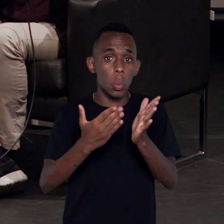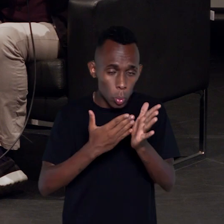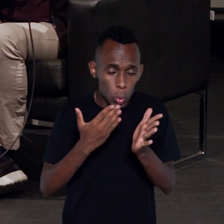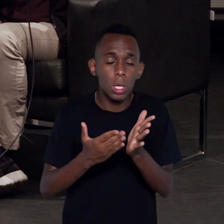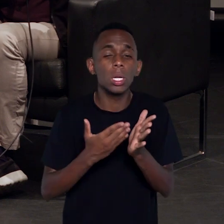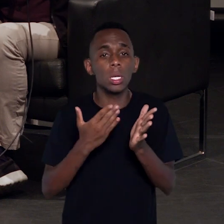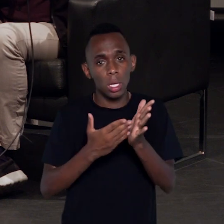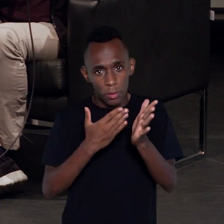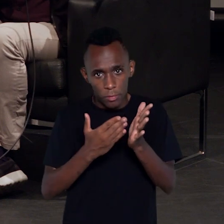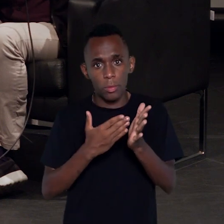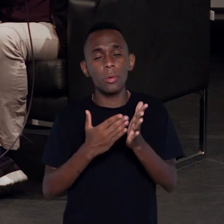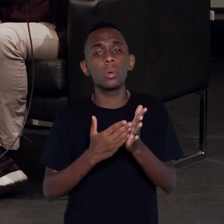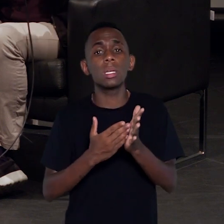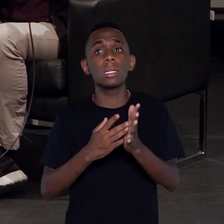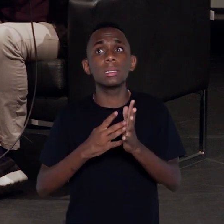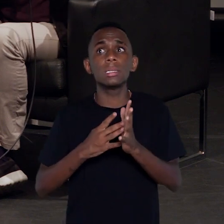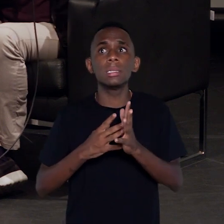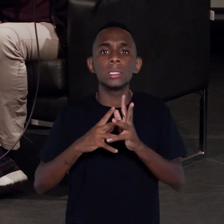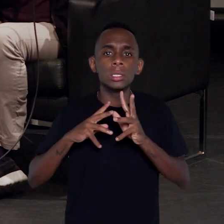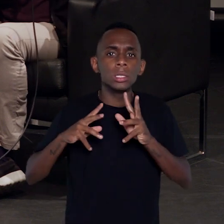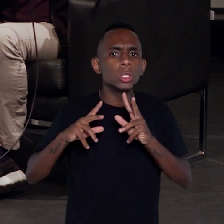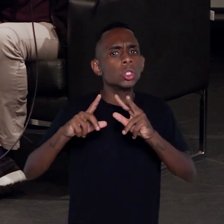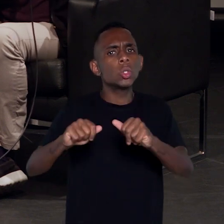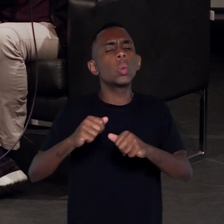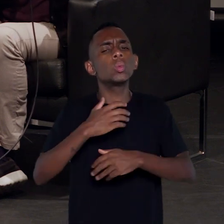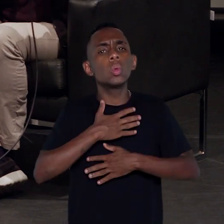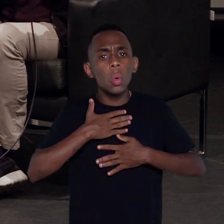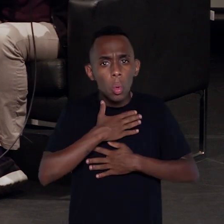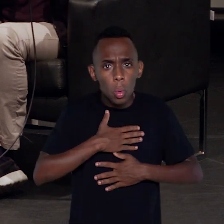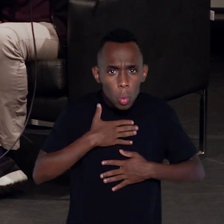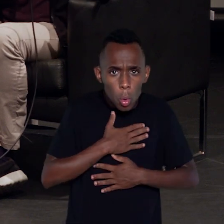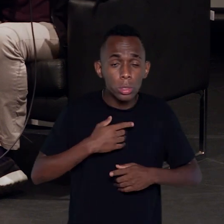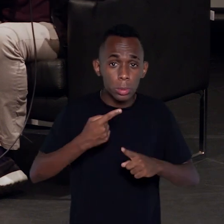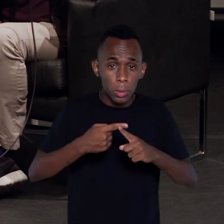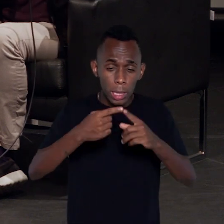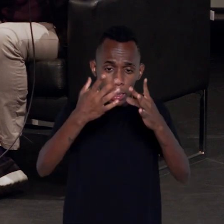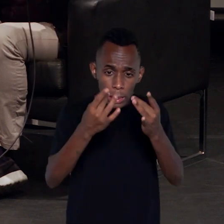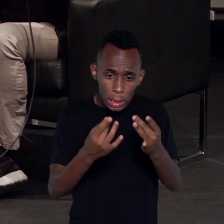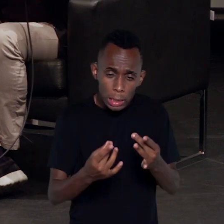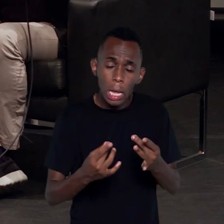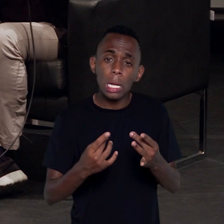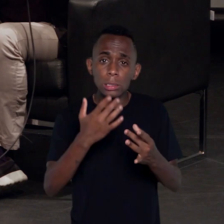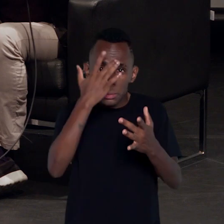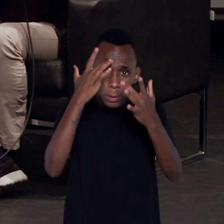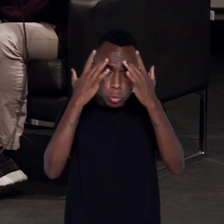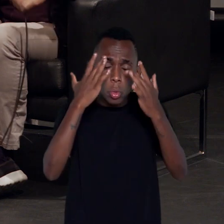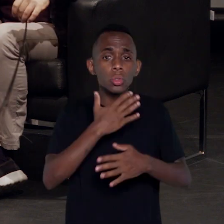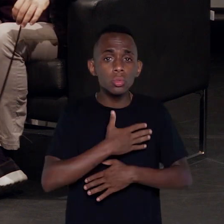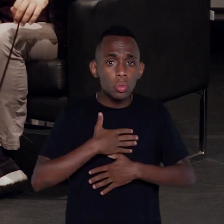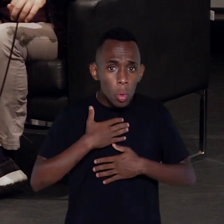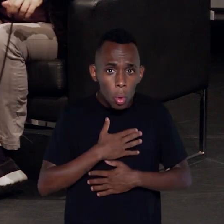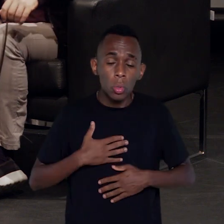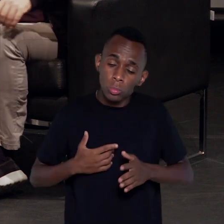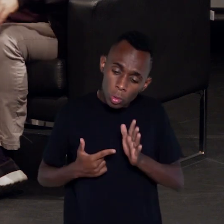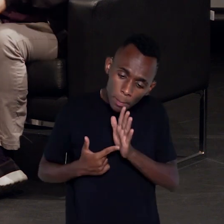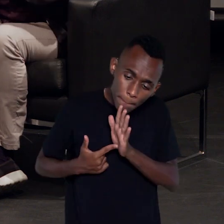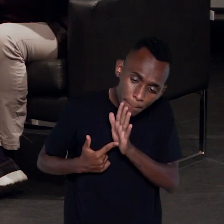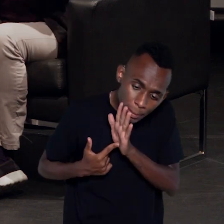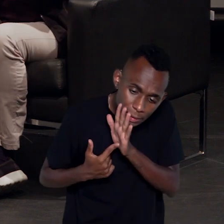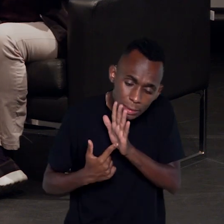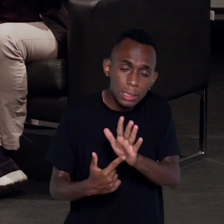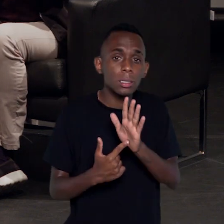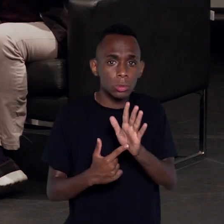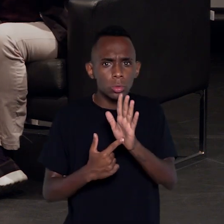é admirado e é querido pelo que ele é, né, pelo que ele fala. É um testemunho